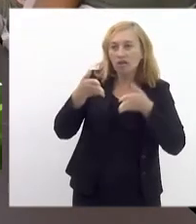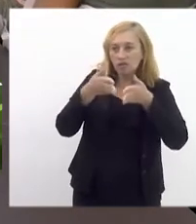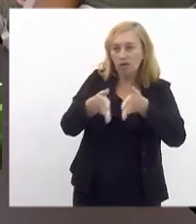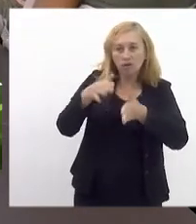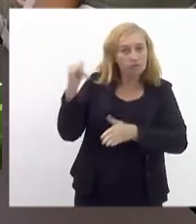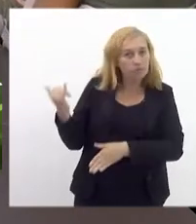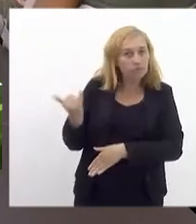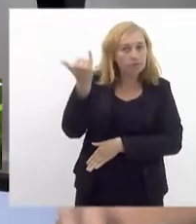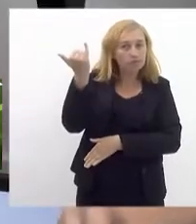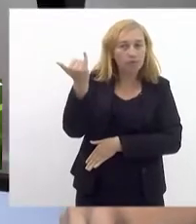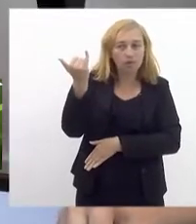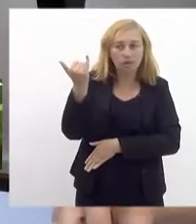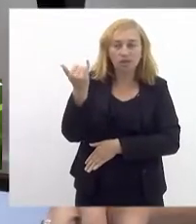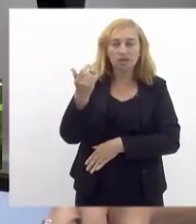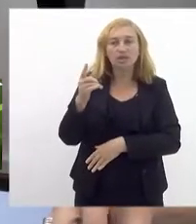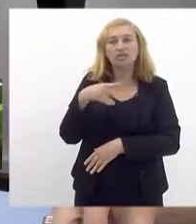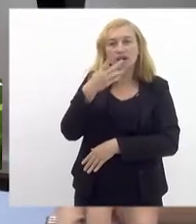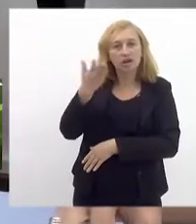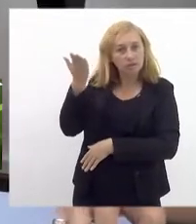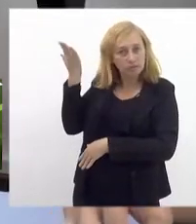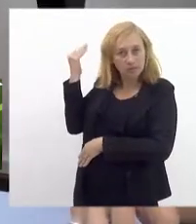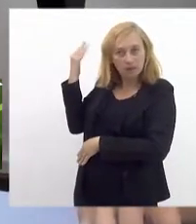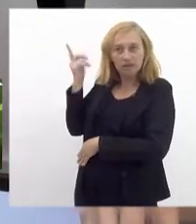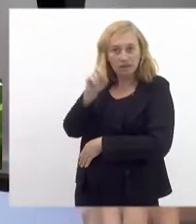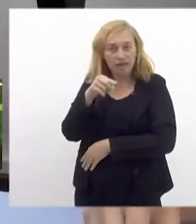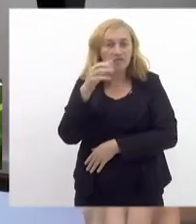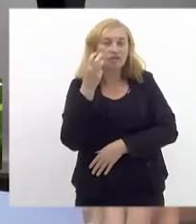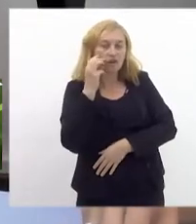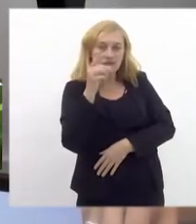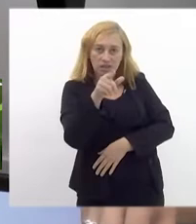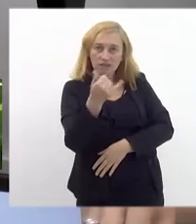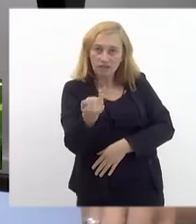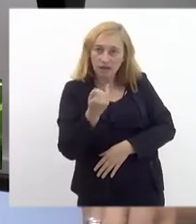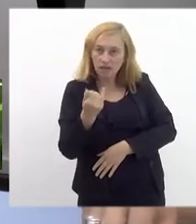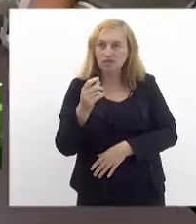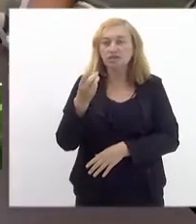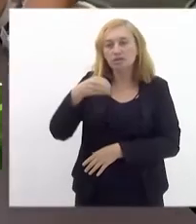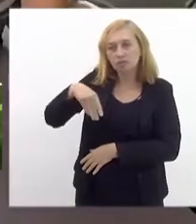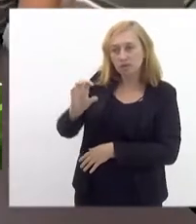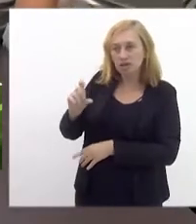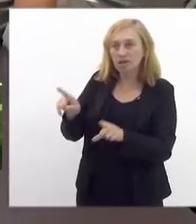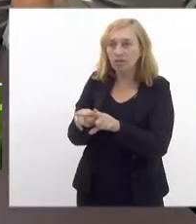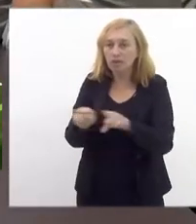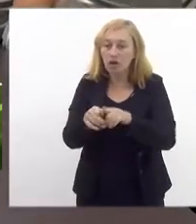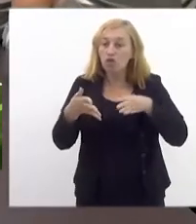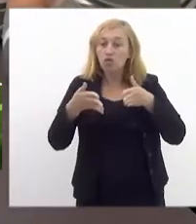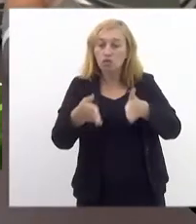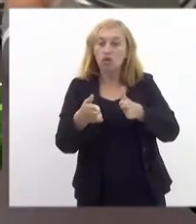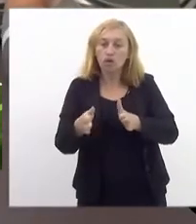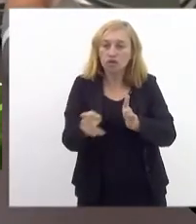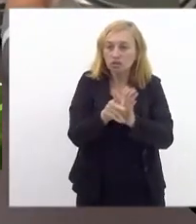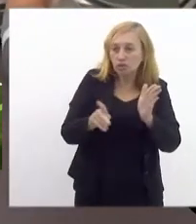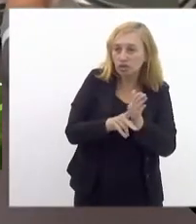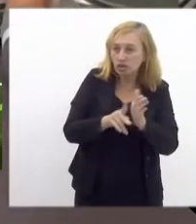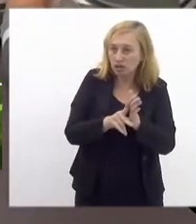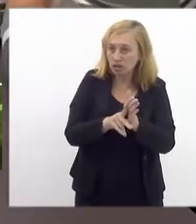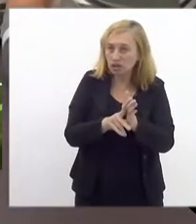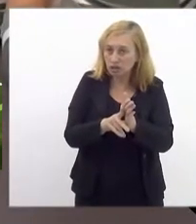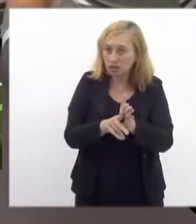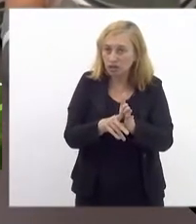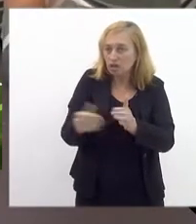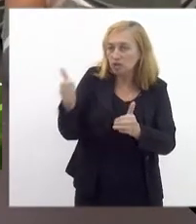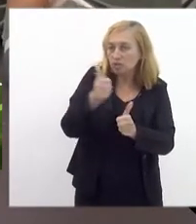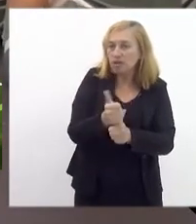chamamos a atenção da outra vez, né, Valdec, que você estava comentando e o Mink também, que o foco desse projeto, entrando mais no foco do